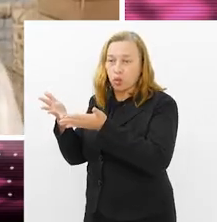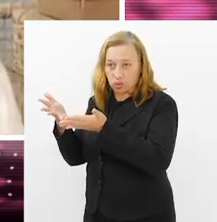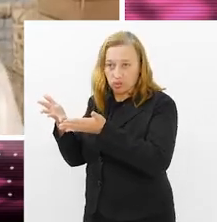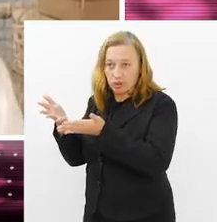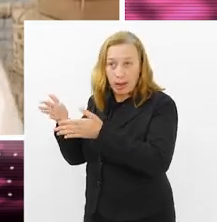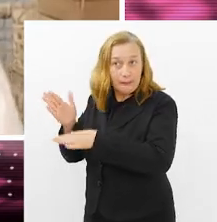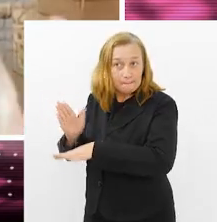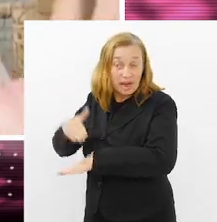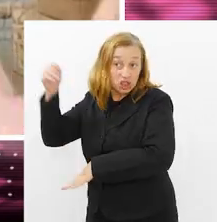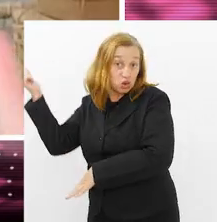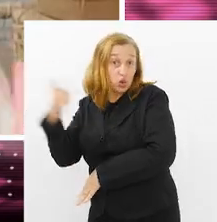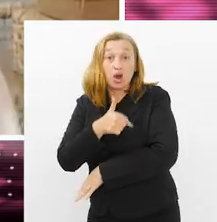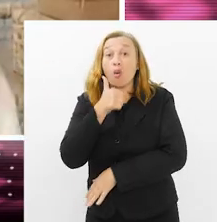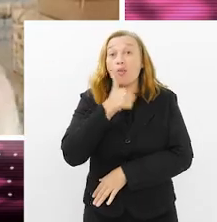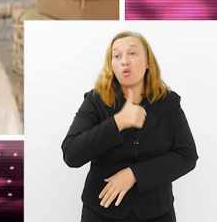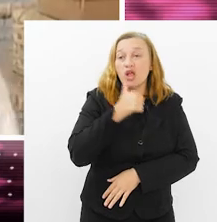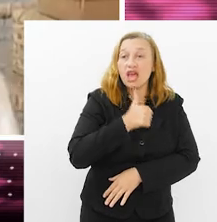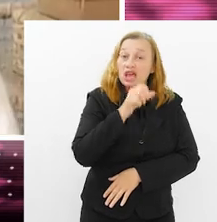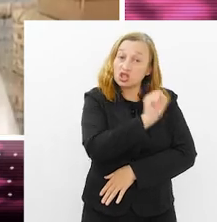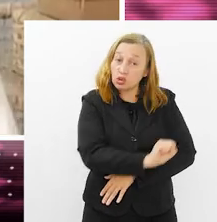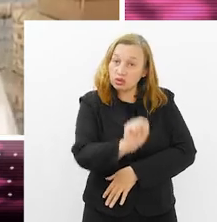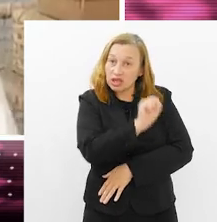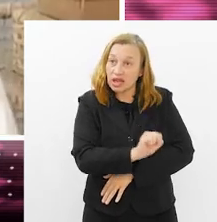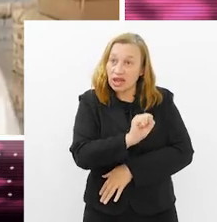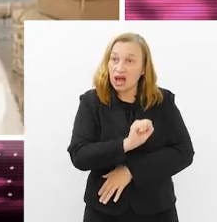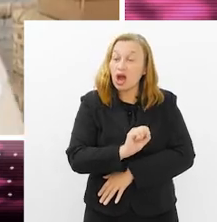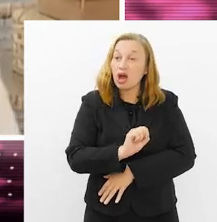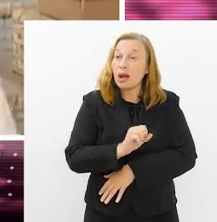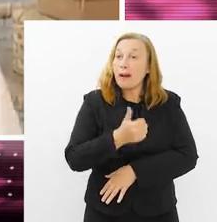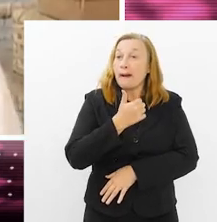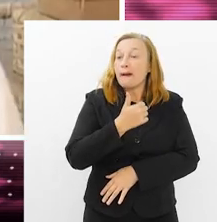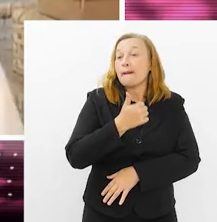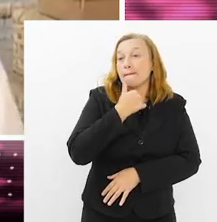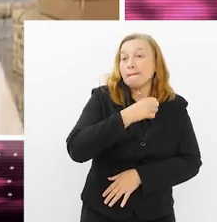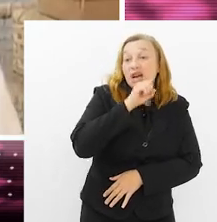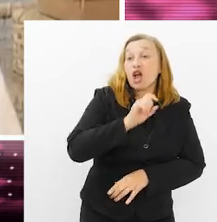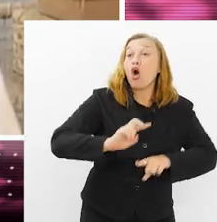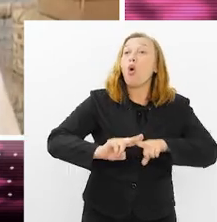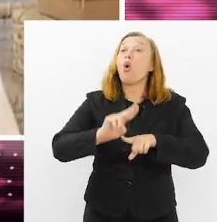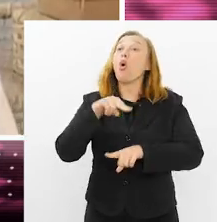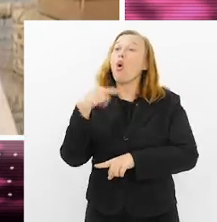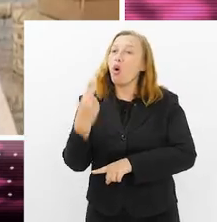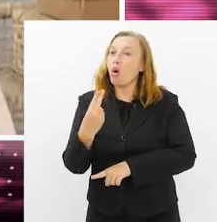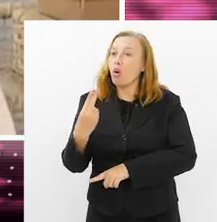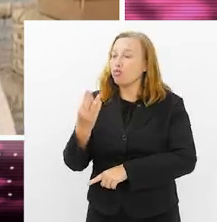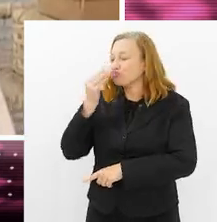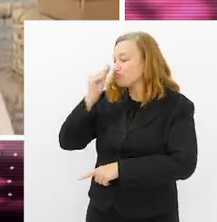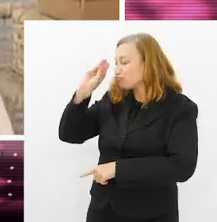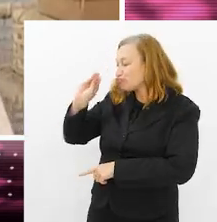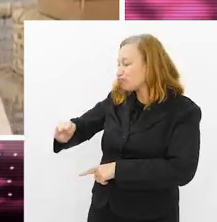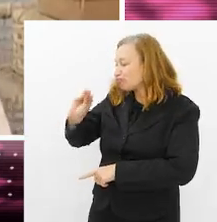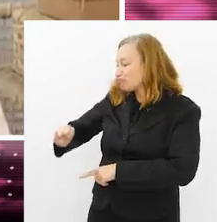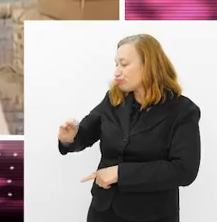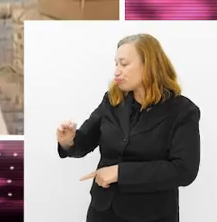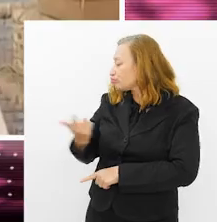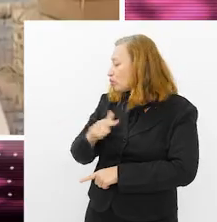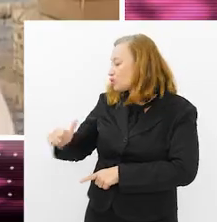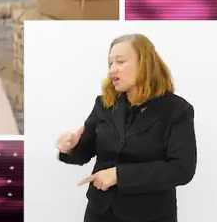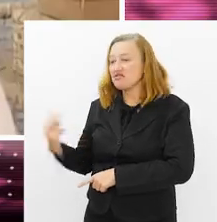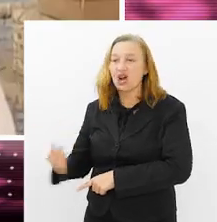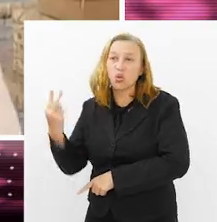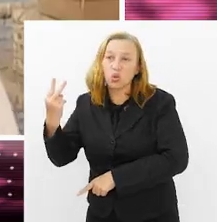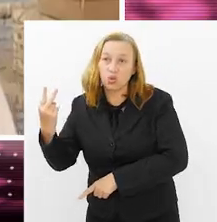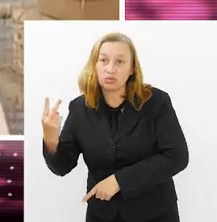enaltecido, muito mais do que uma mulher fazendo aquilo ali, ou ele é menosprezado como se aquilo não tivesse